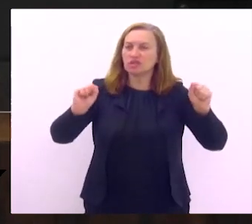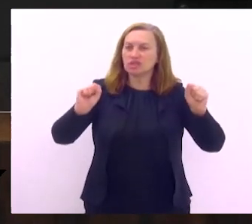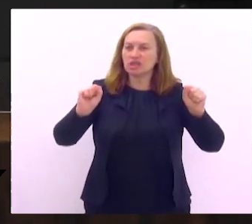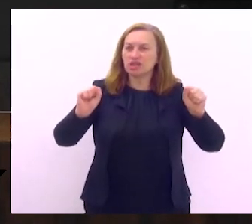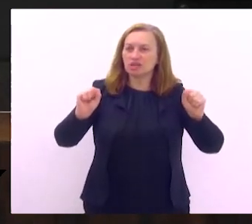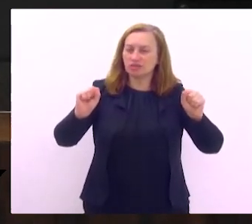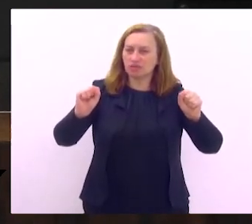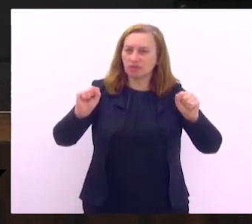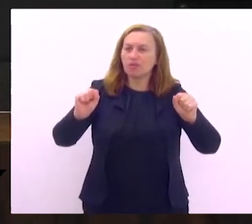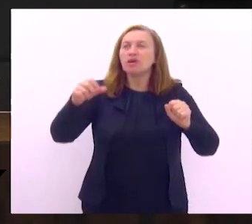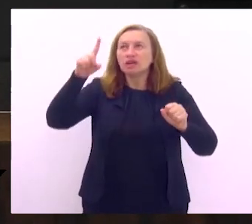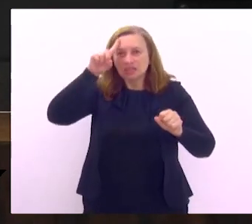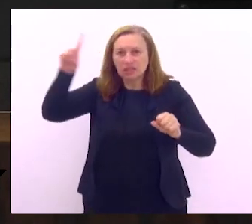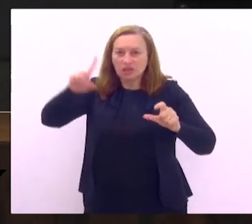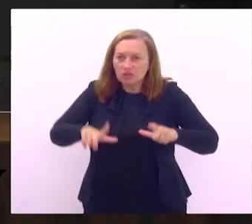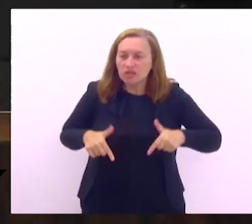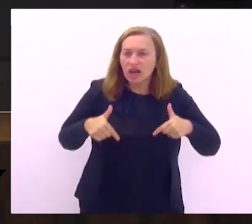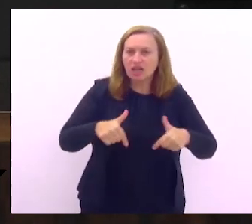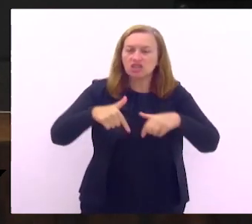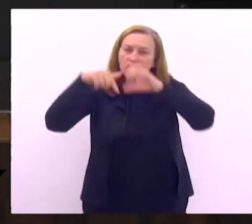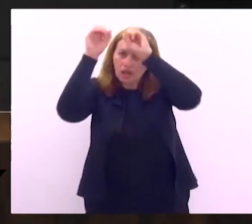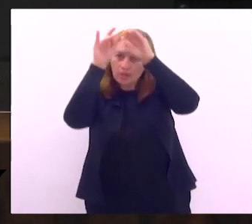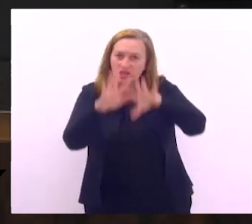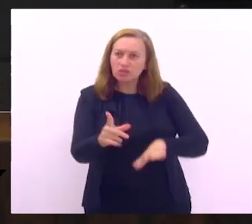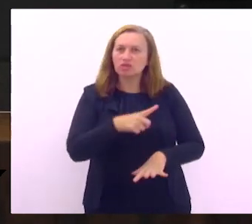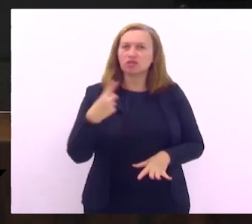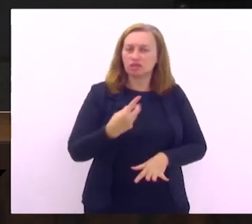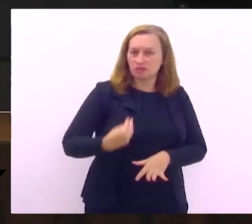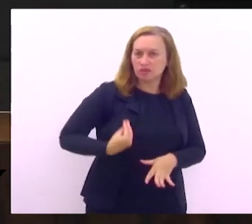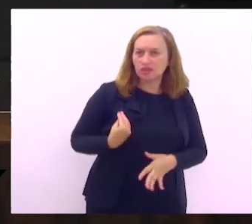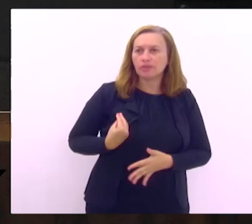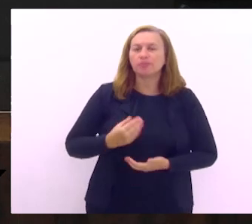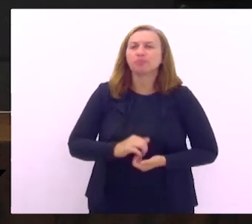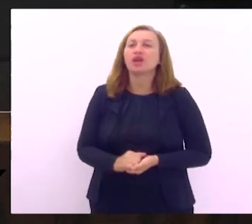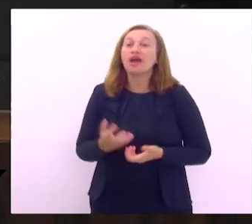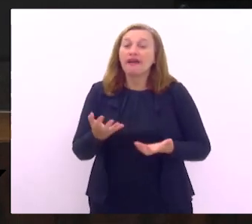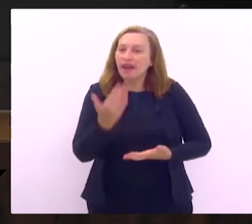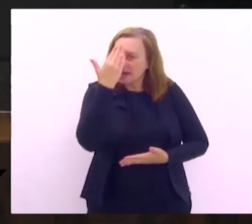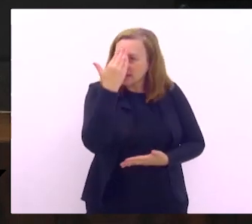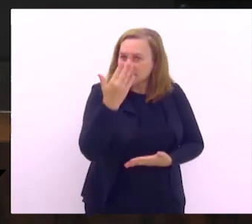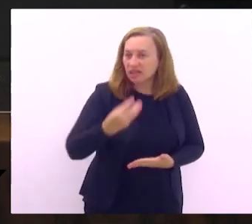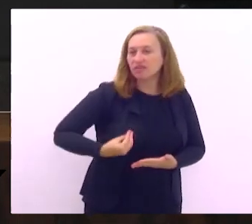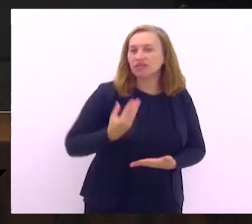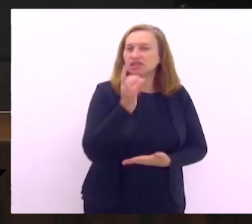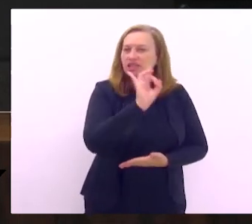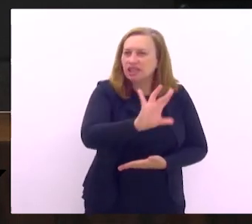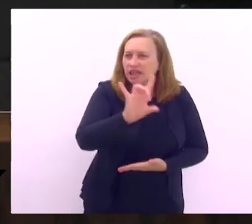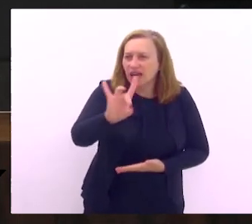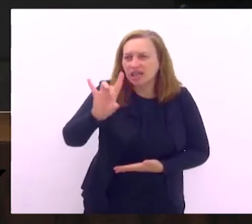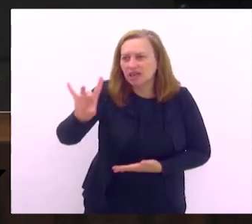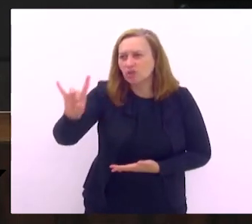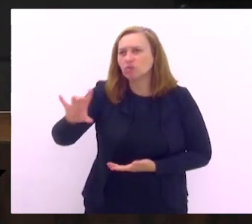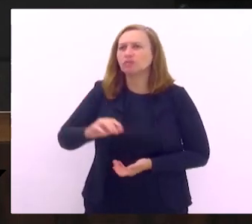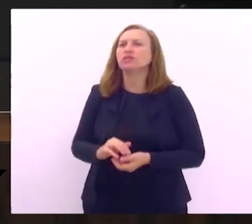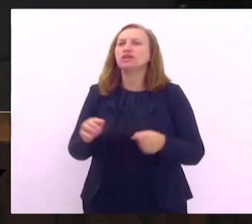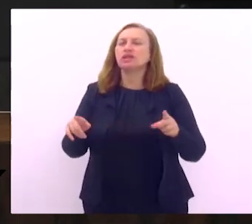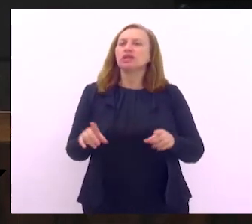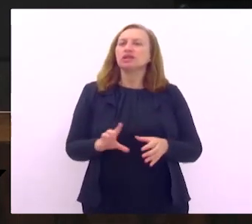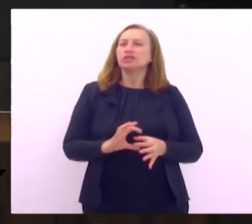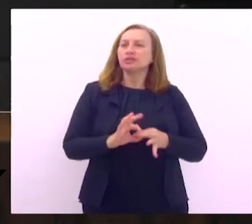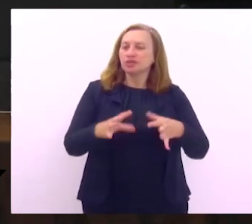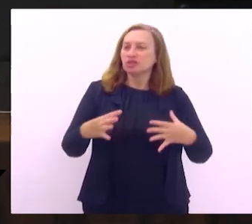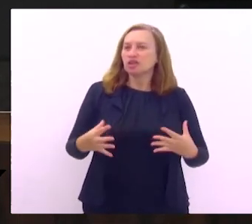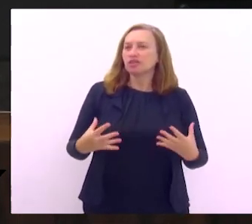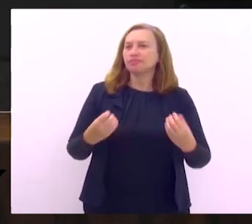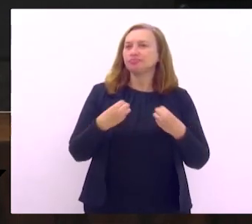certeza que Papai do Céu há de nos abençoar quanto a isso. Então, gente, quero agradecer a presença de cada um de vocês e deixar aqui a nossa